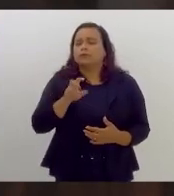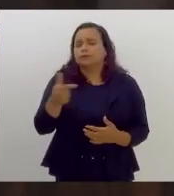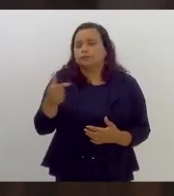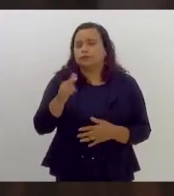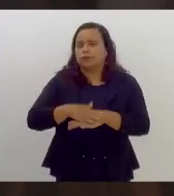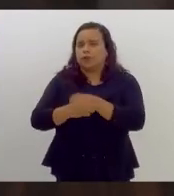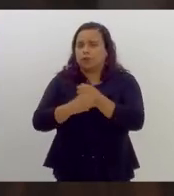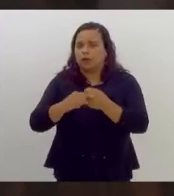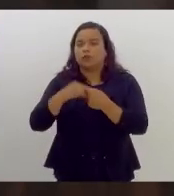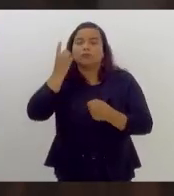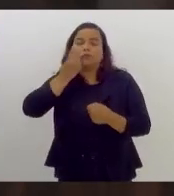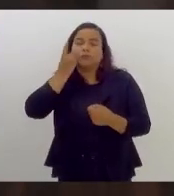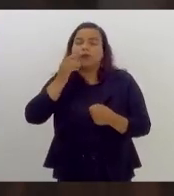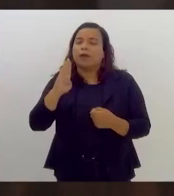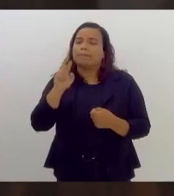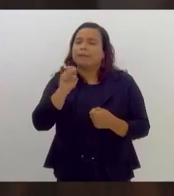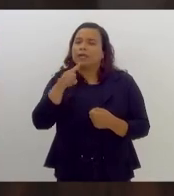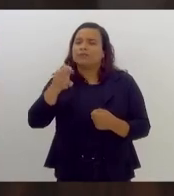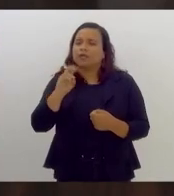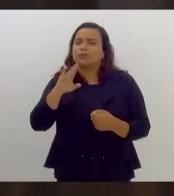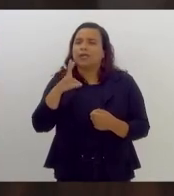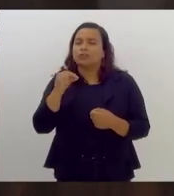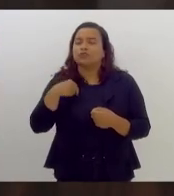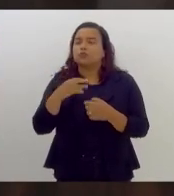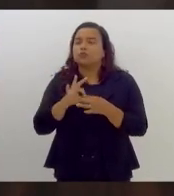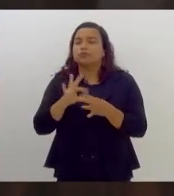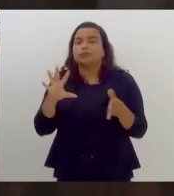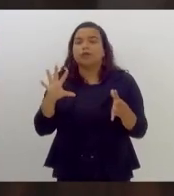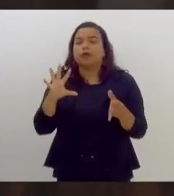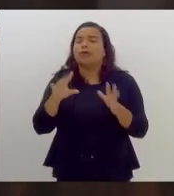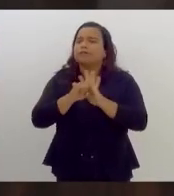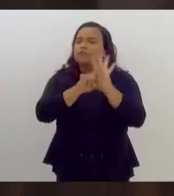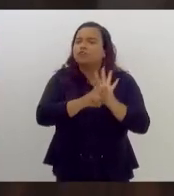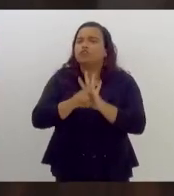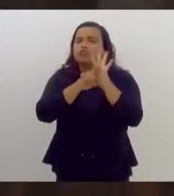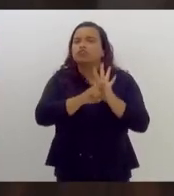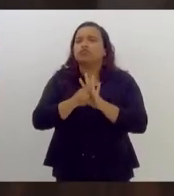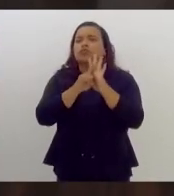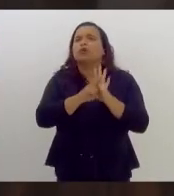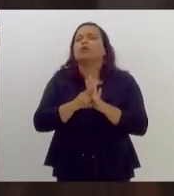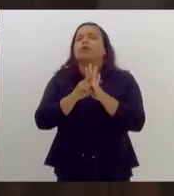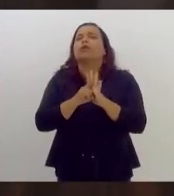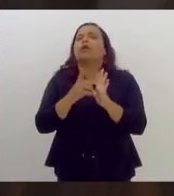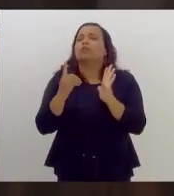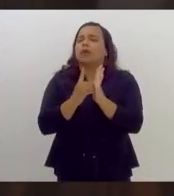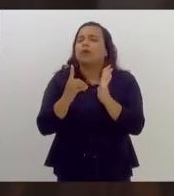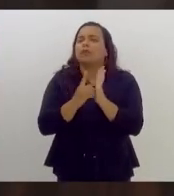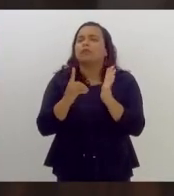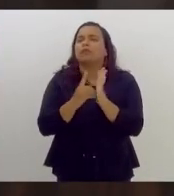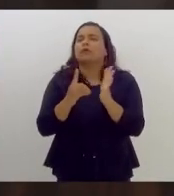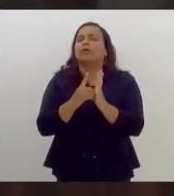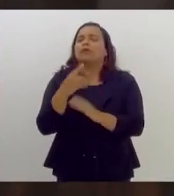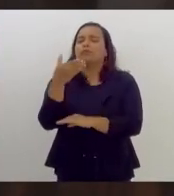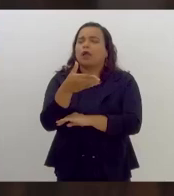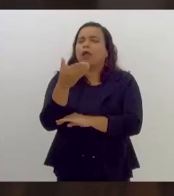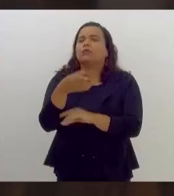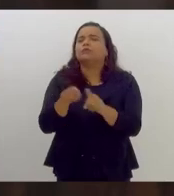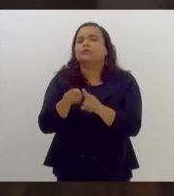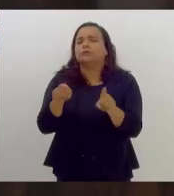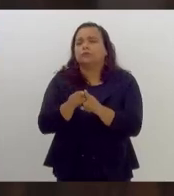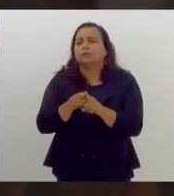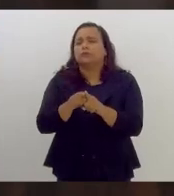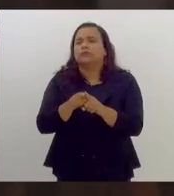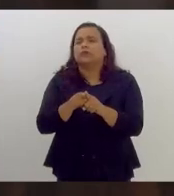deputados Brazão e Serginho, que dispensa da vistoria do DETRAN os táxis, os veículos destinados a aluguel e de uso particular